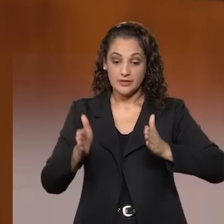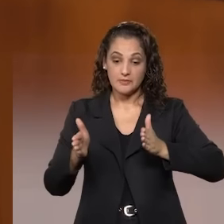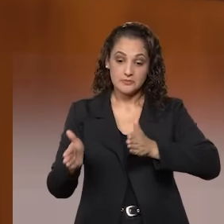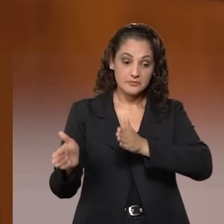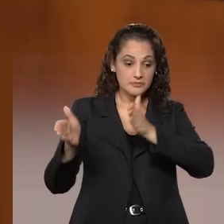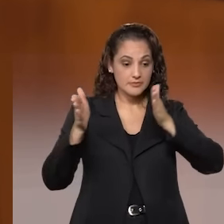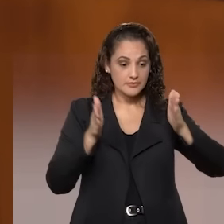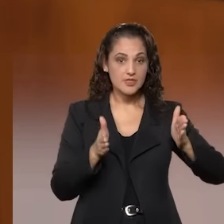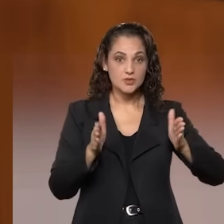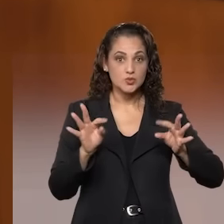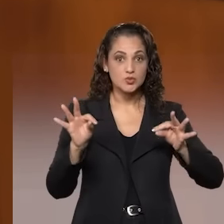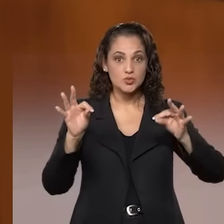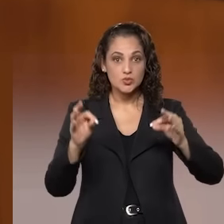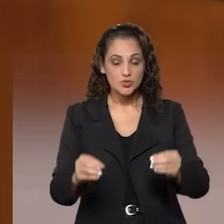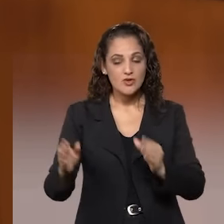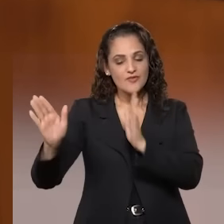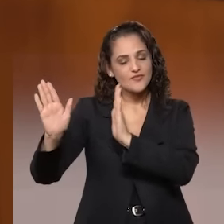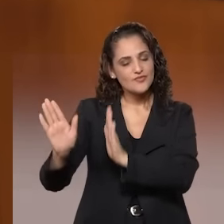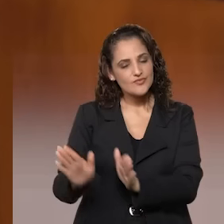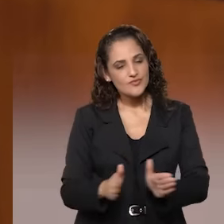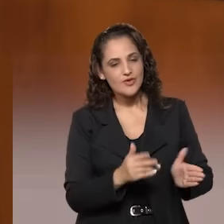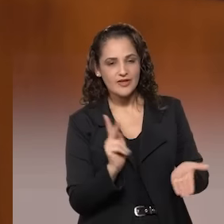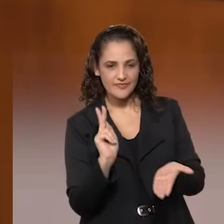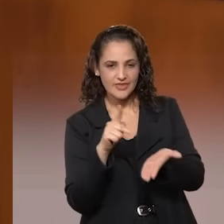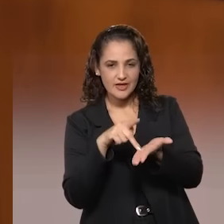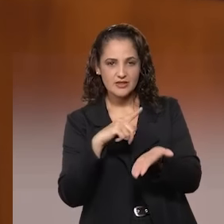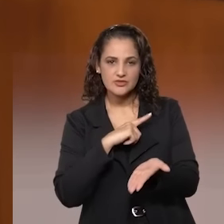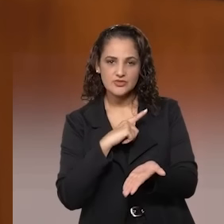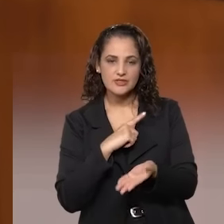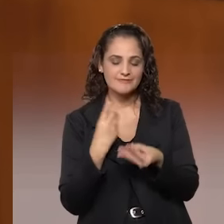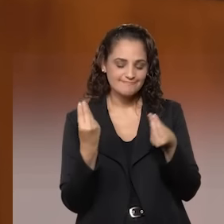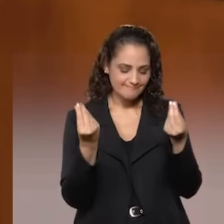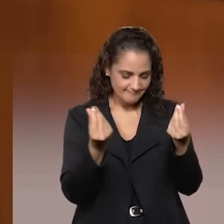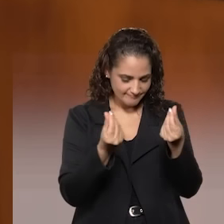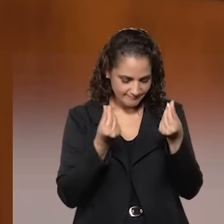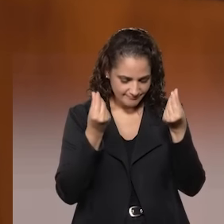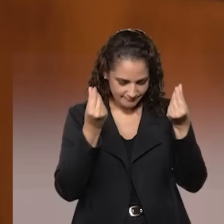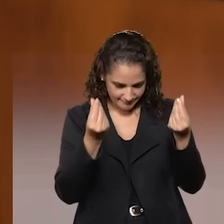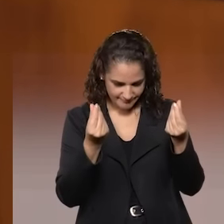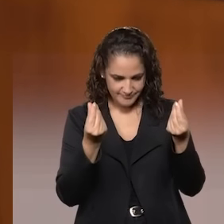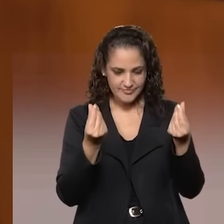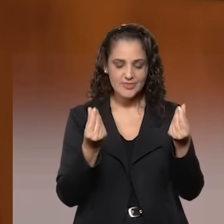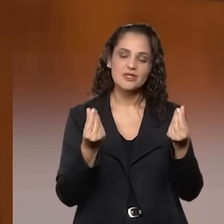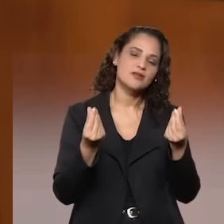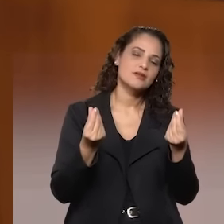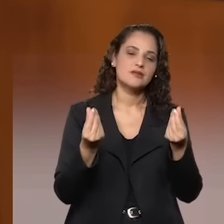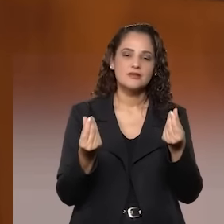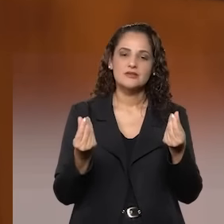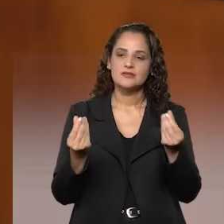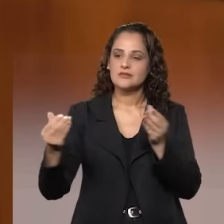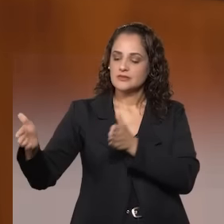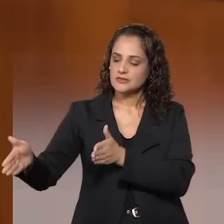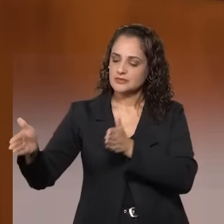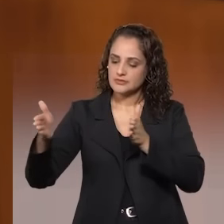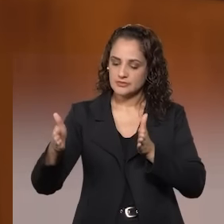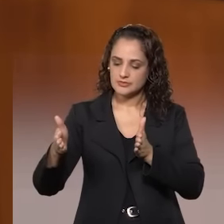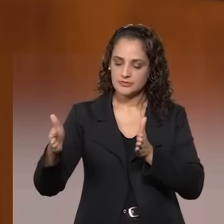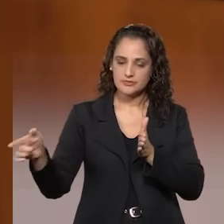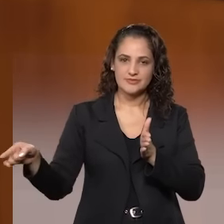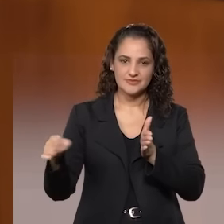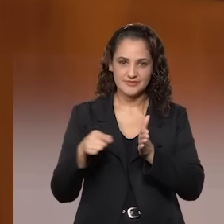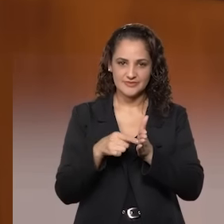um embricamento entre essas etapas Ou você tem fedos pessoas e grupos que não se